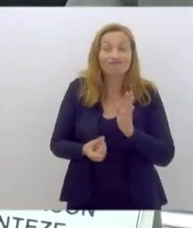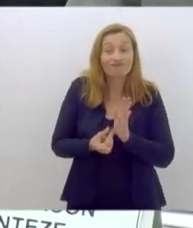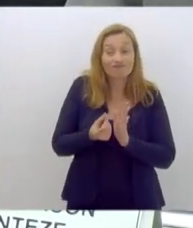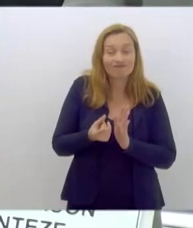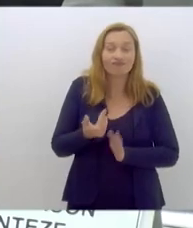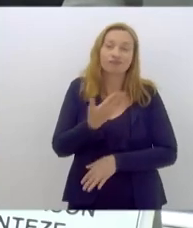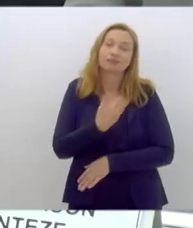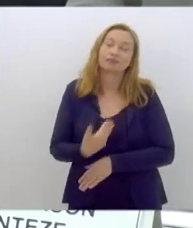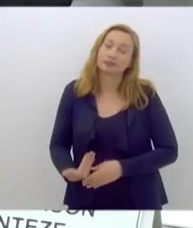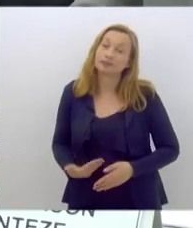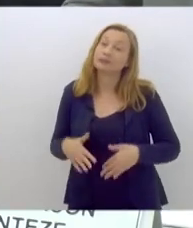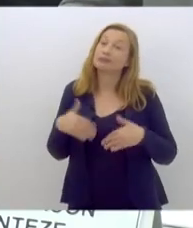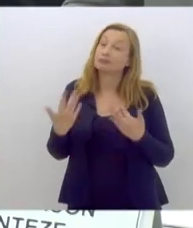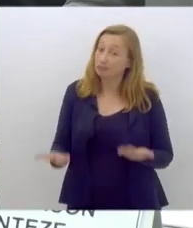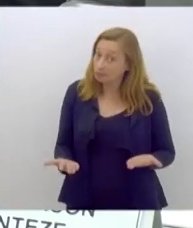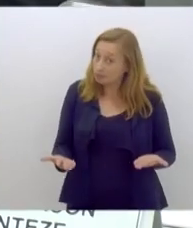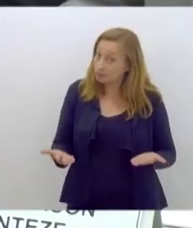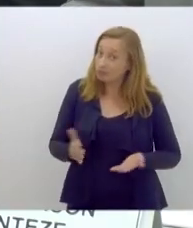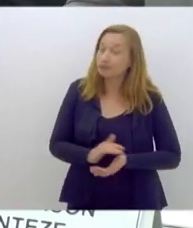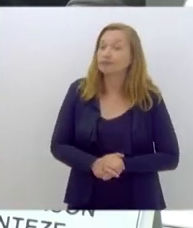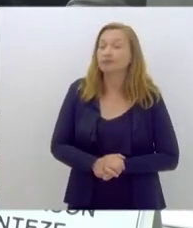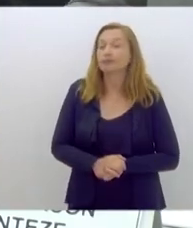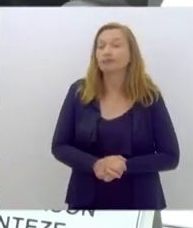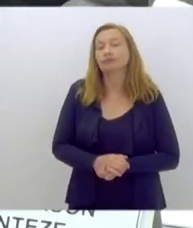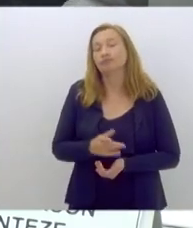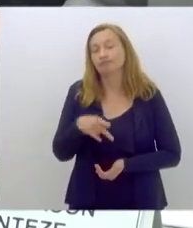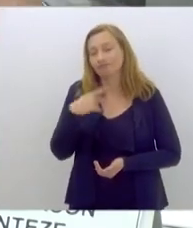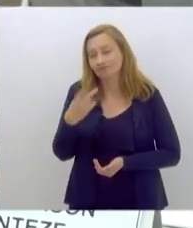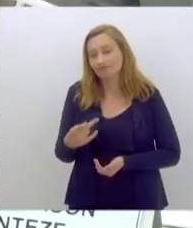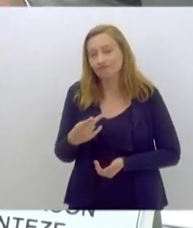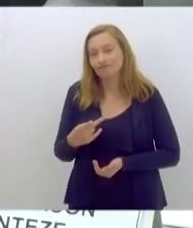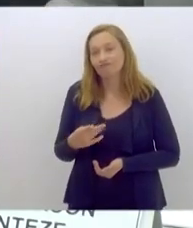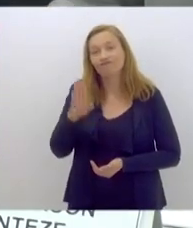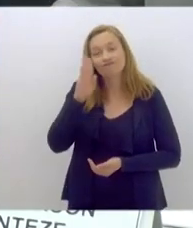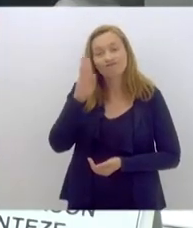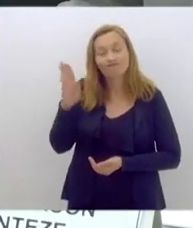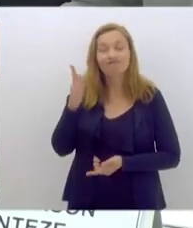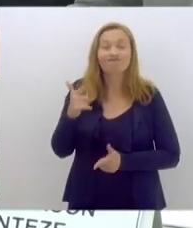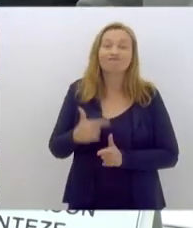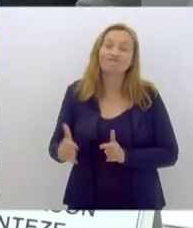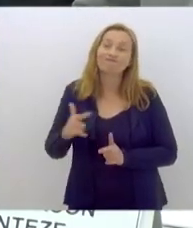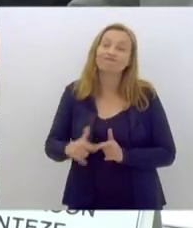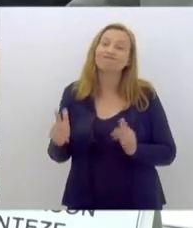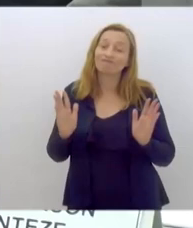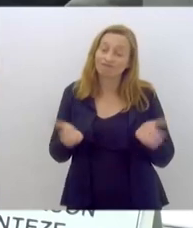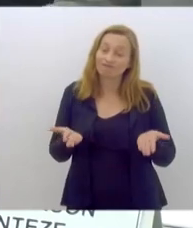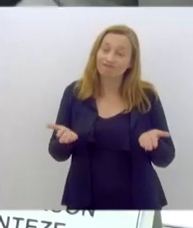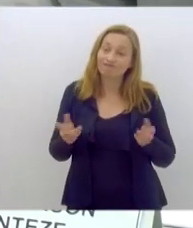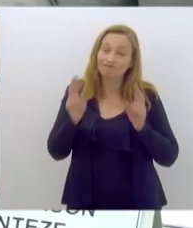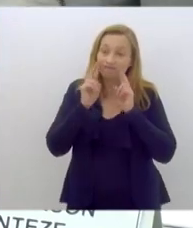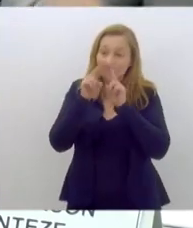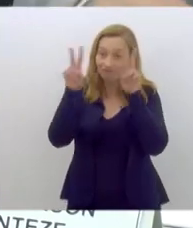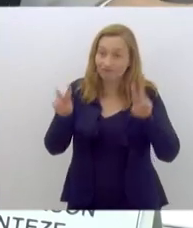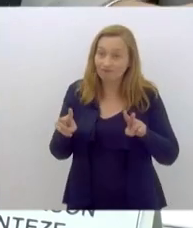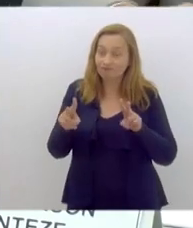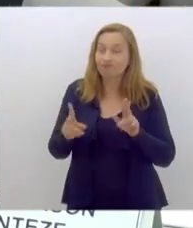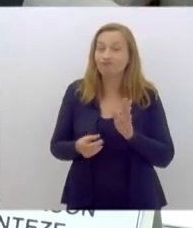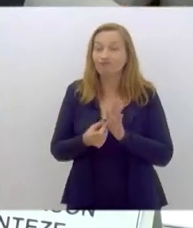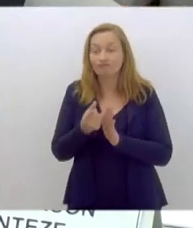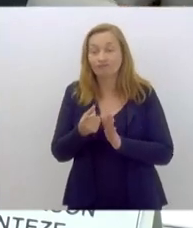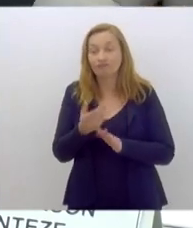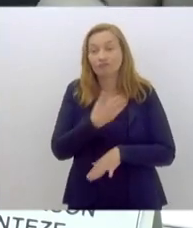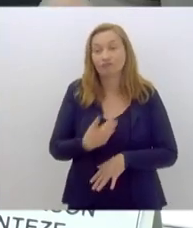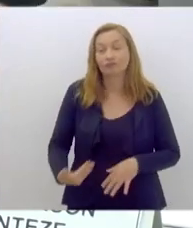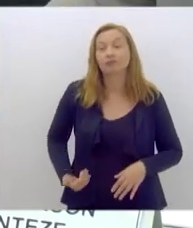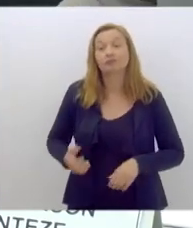Então esse eu diria que é o principal problema hoje do ponto de vista das Finanças Públicas